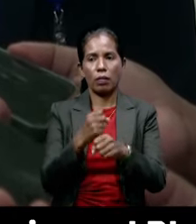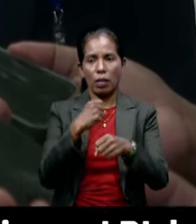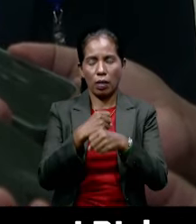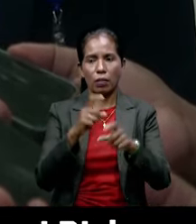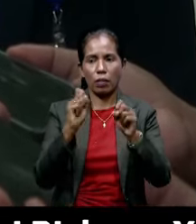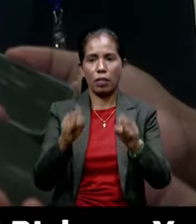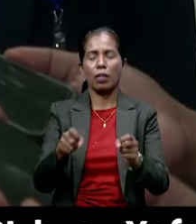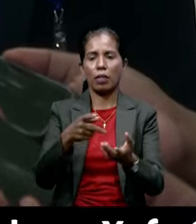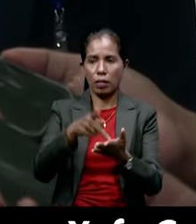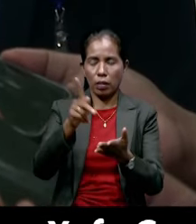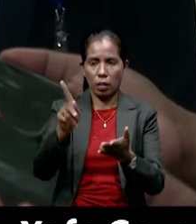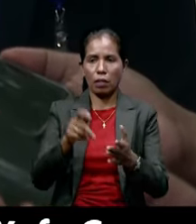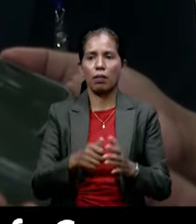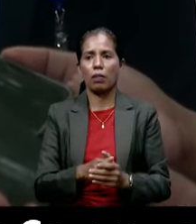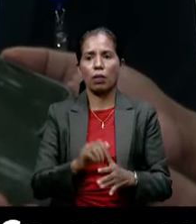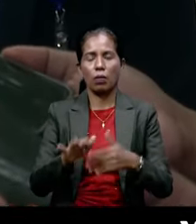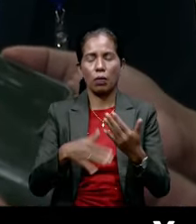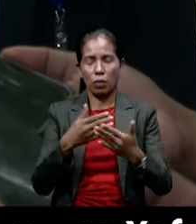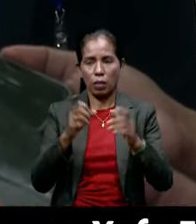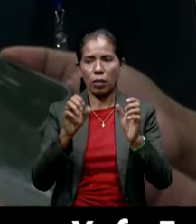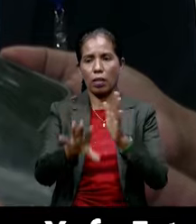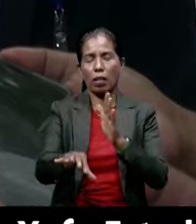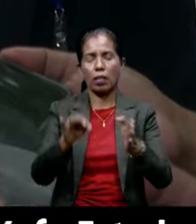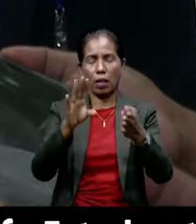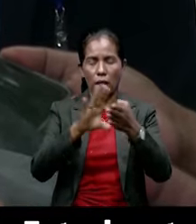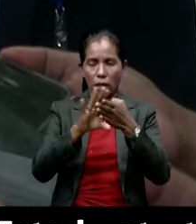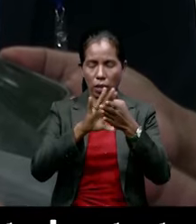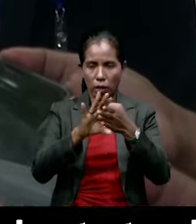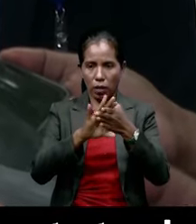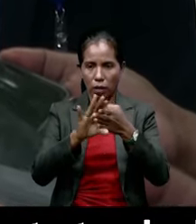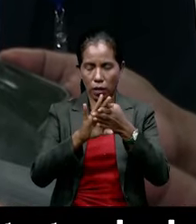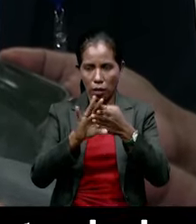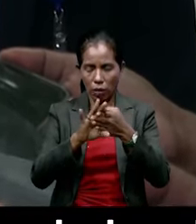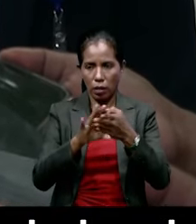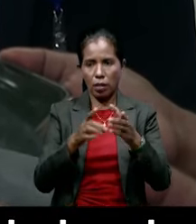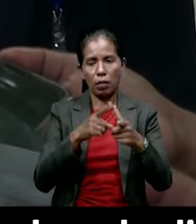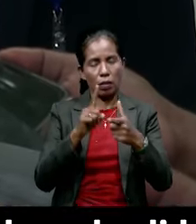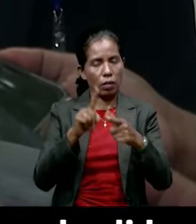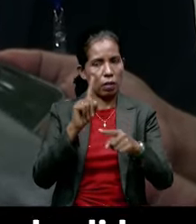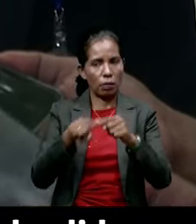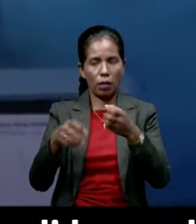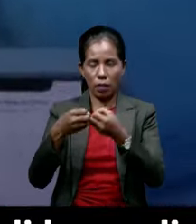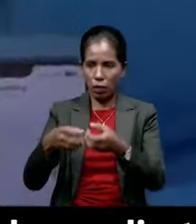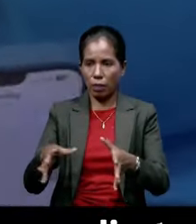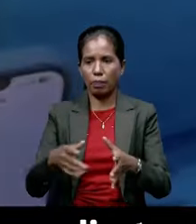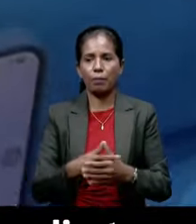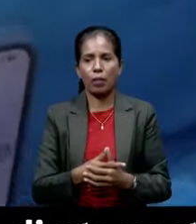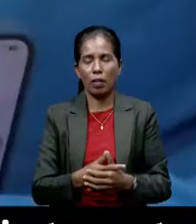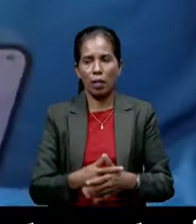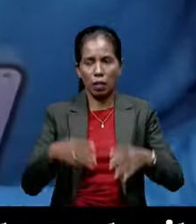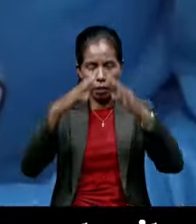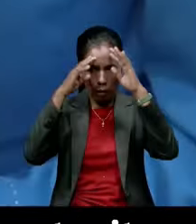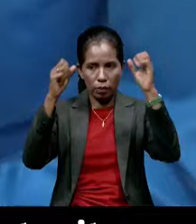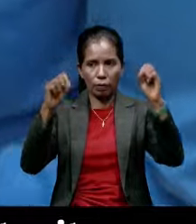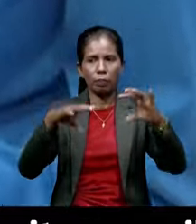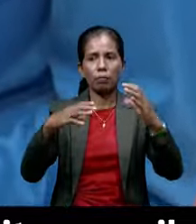tengki selu ah ne behu tu tu kuandu hetan te ne ne kartau depois ne la bela lu laku. Além de ne presidente